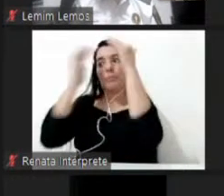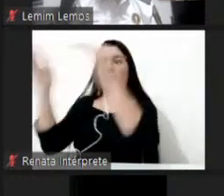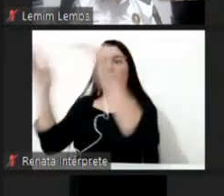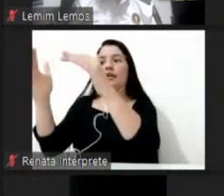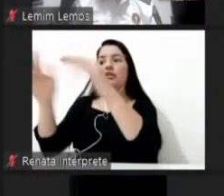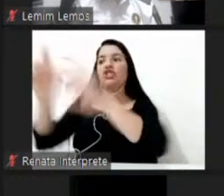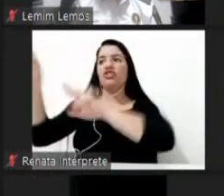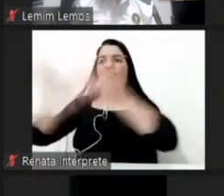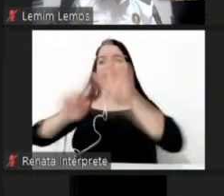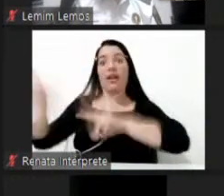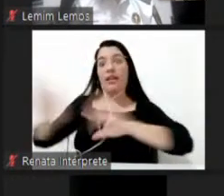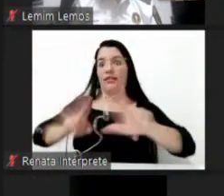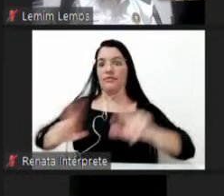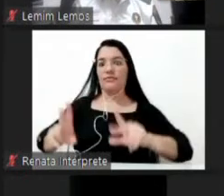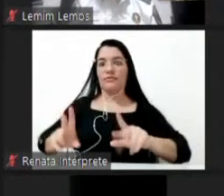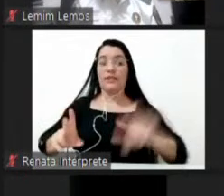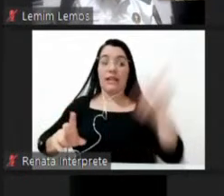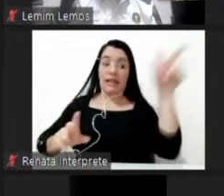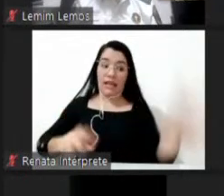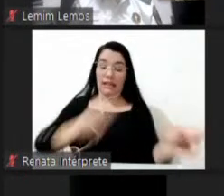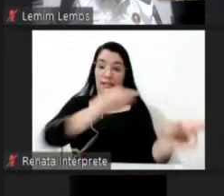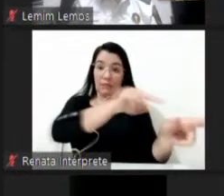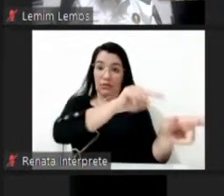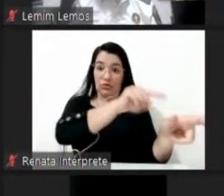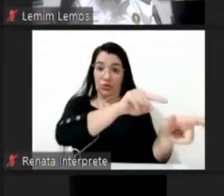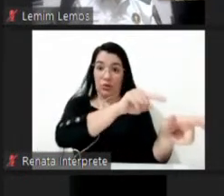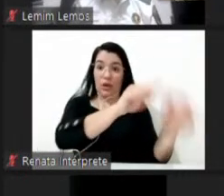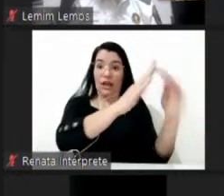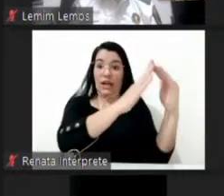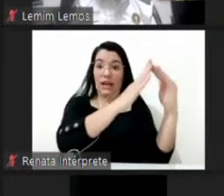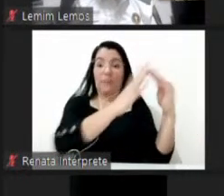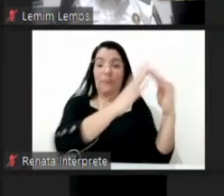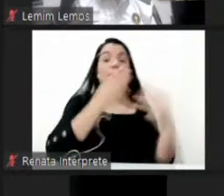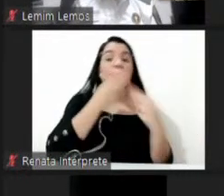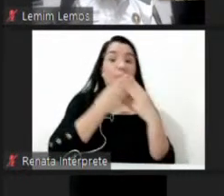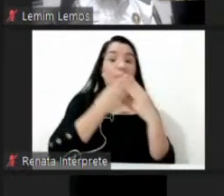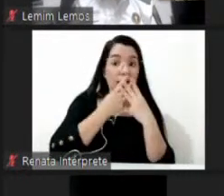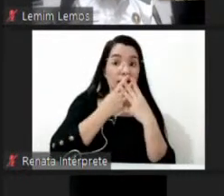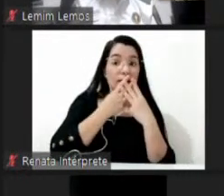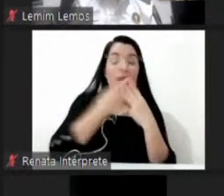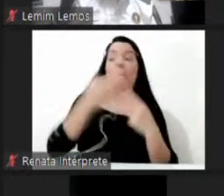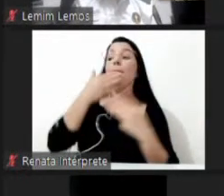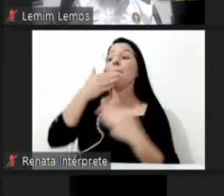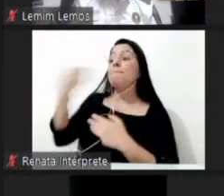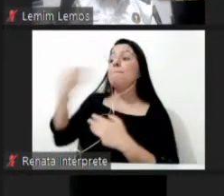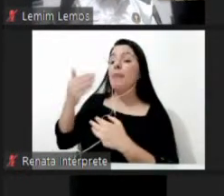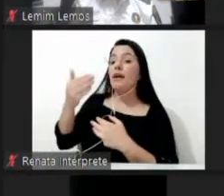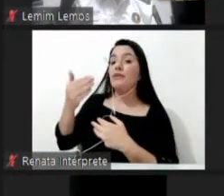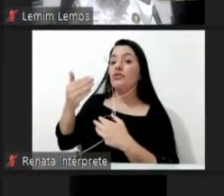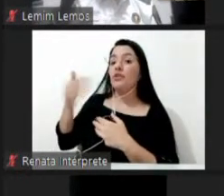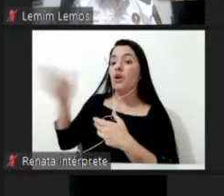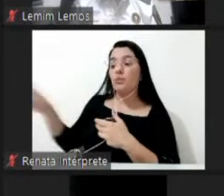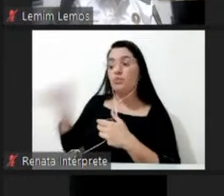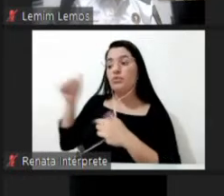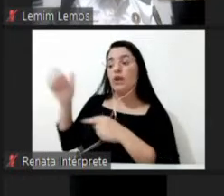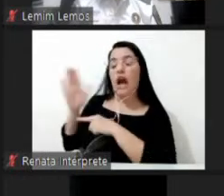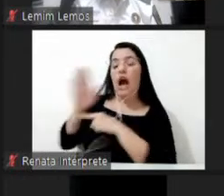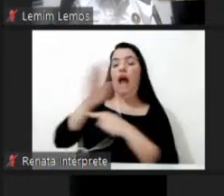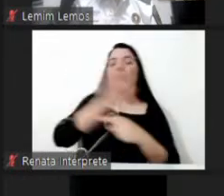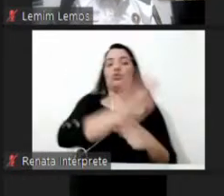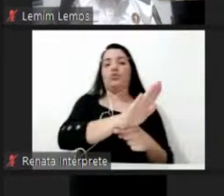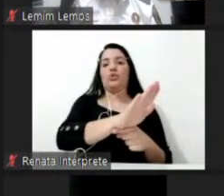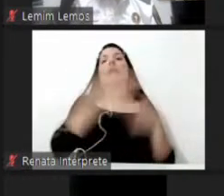pessoa detida solicita esse ou aquele segmento, nós precisamos fazer com que esse ou aquele